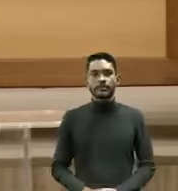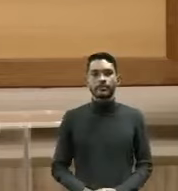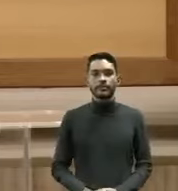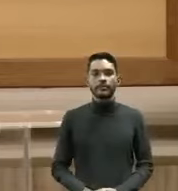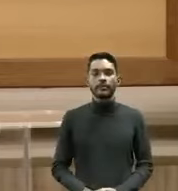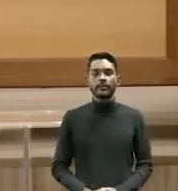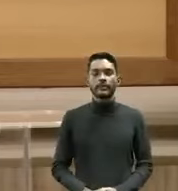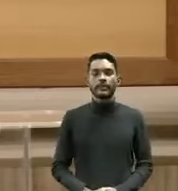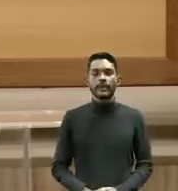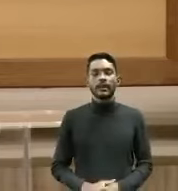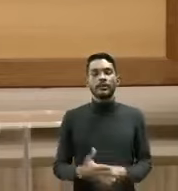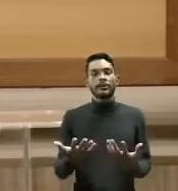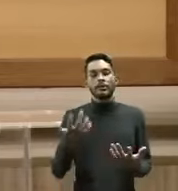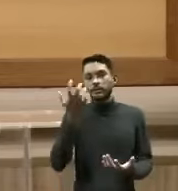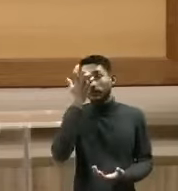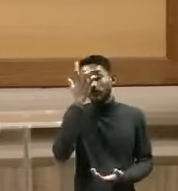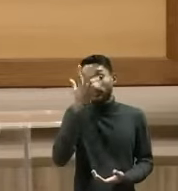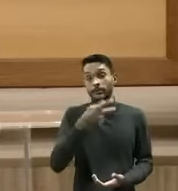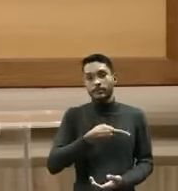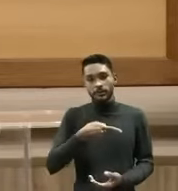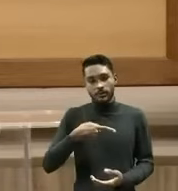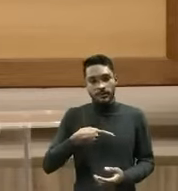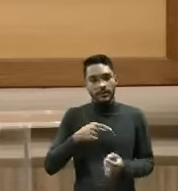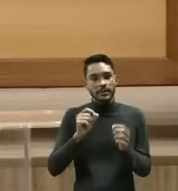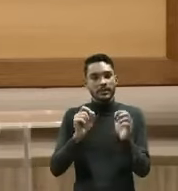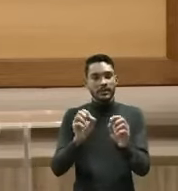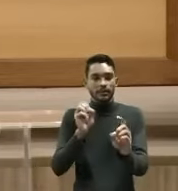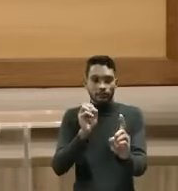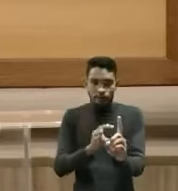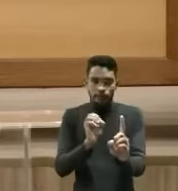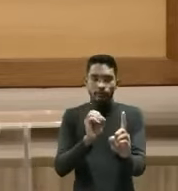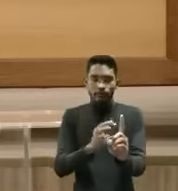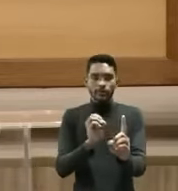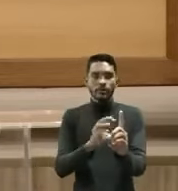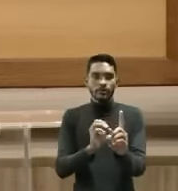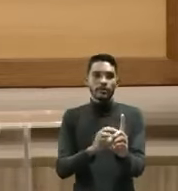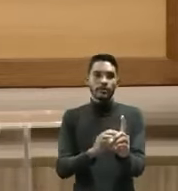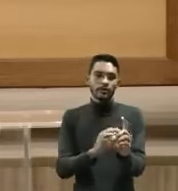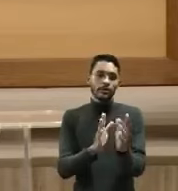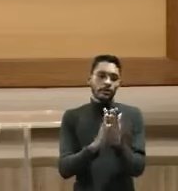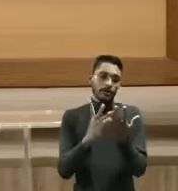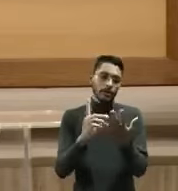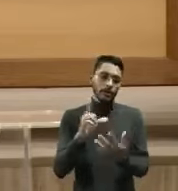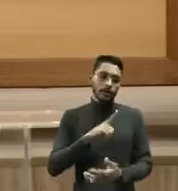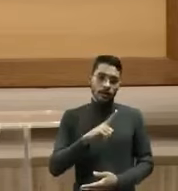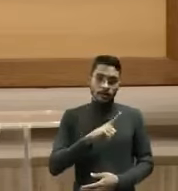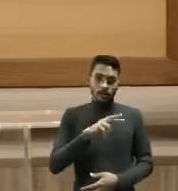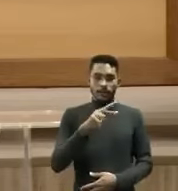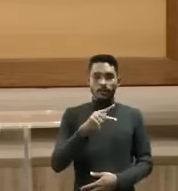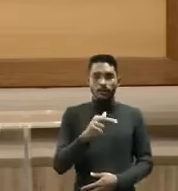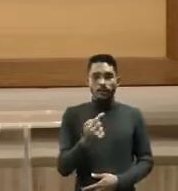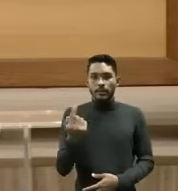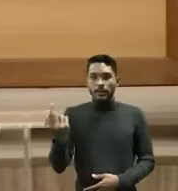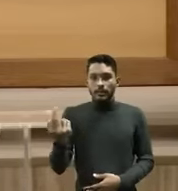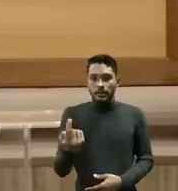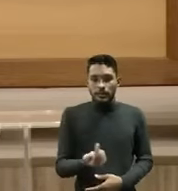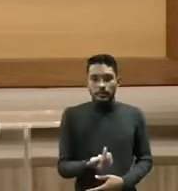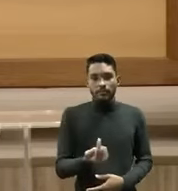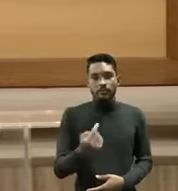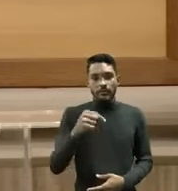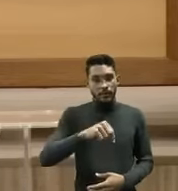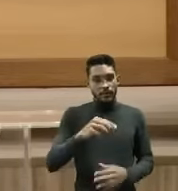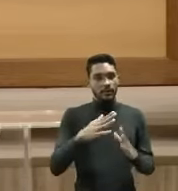bíblica por quê Porque tem irmão que entra aqui na igreja aí ele diz ó pastor eu quero ser crente mas eu não gosto disso